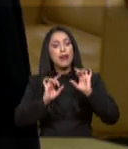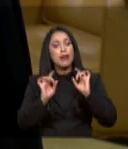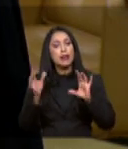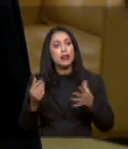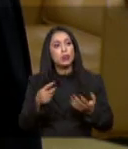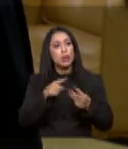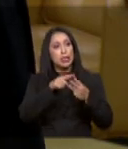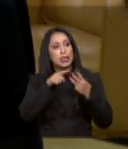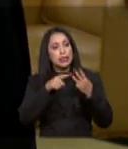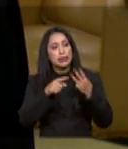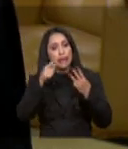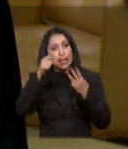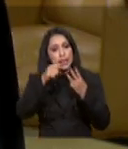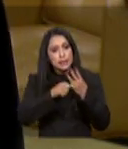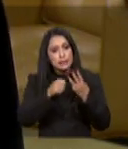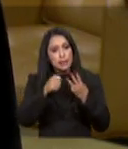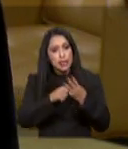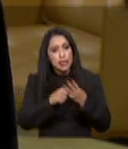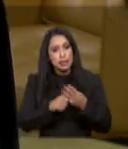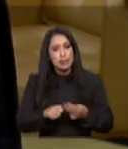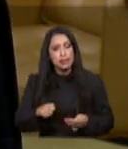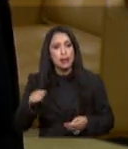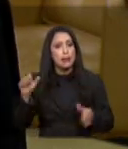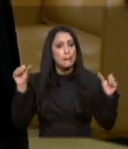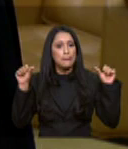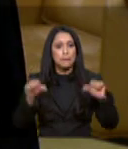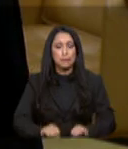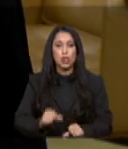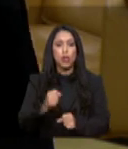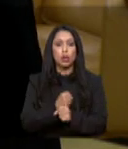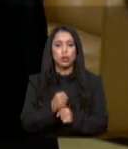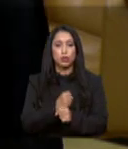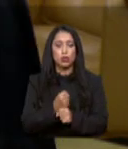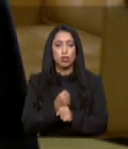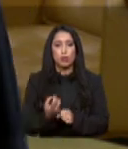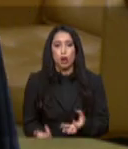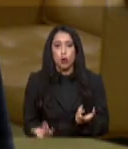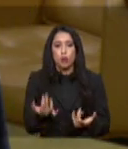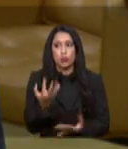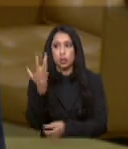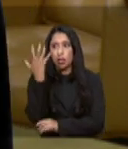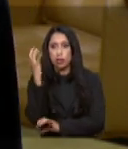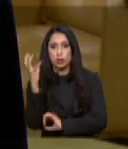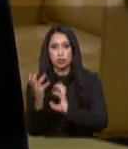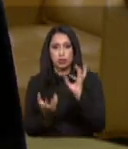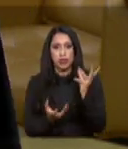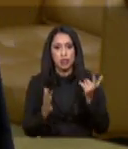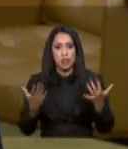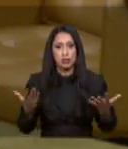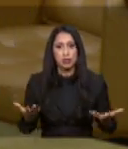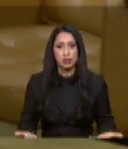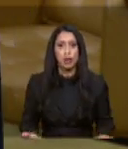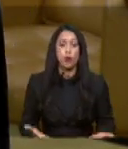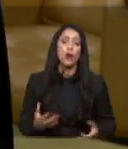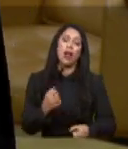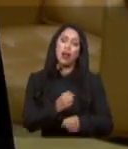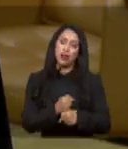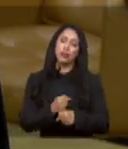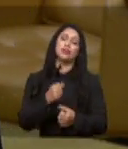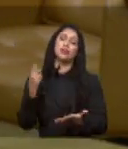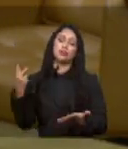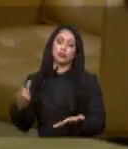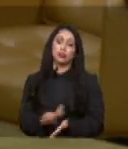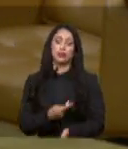durante 3 meses mais críticos do ano para o incêndio nas florestas. E, repito, o CIMAN é anual e